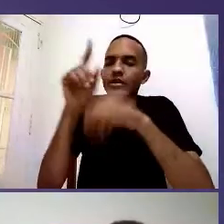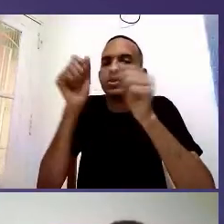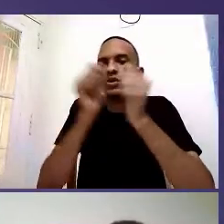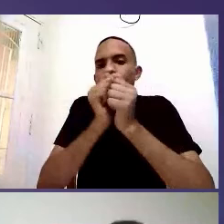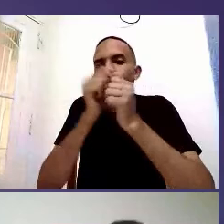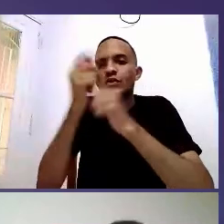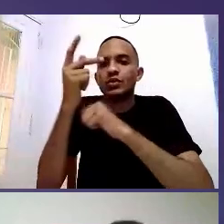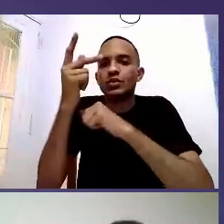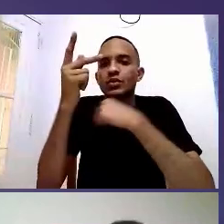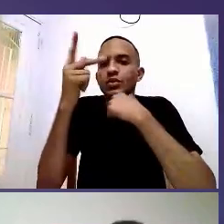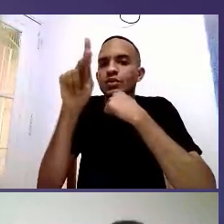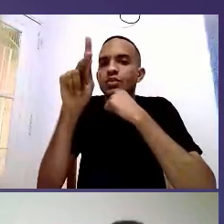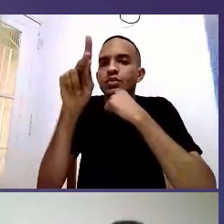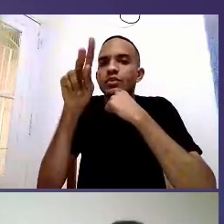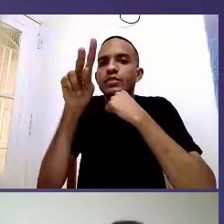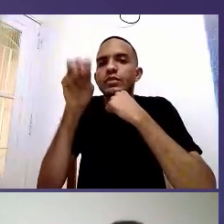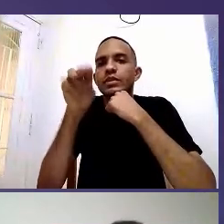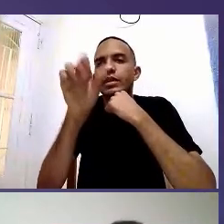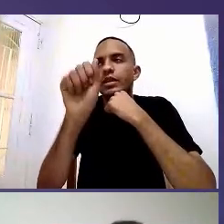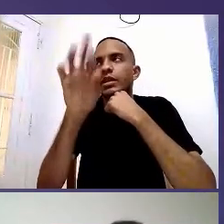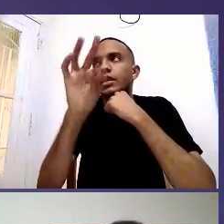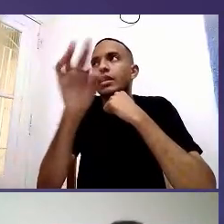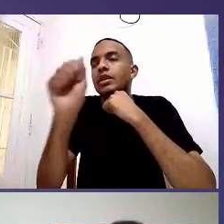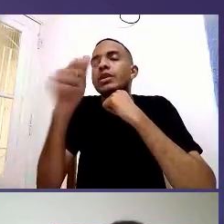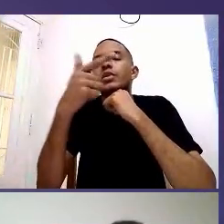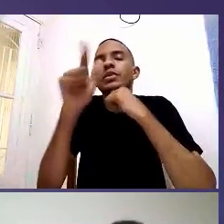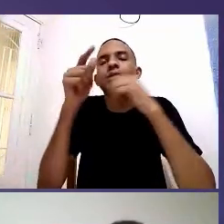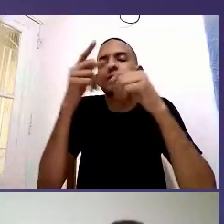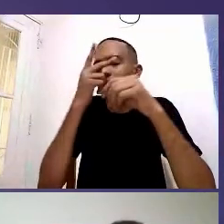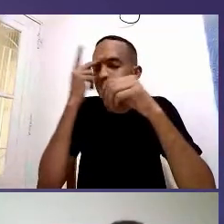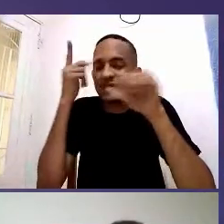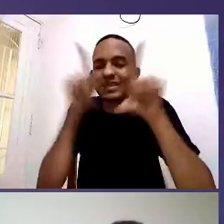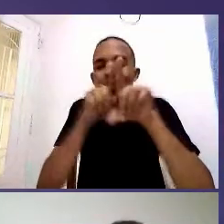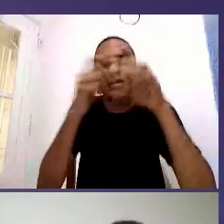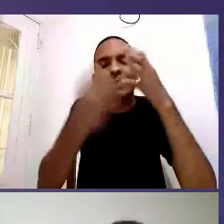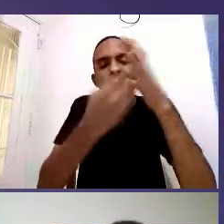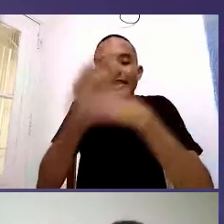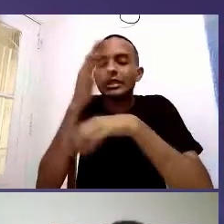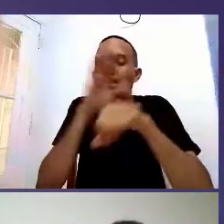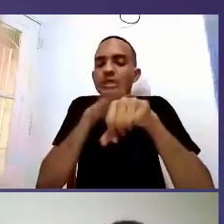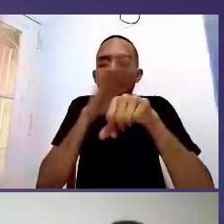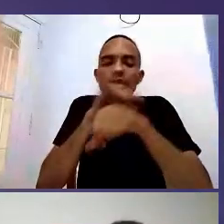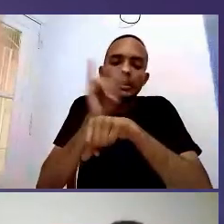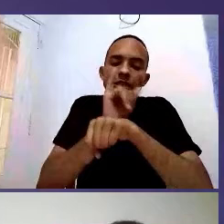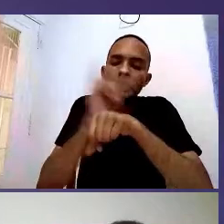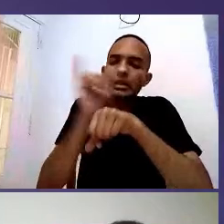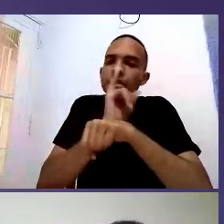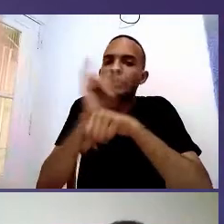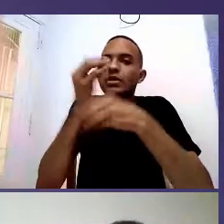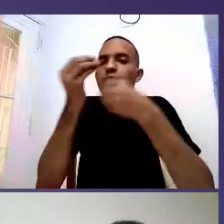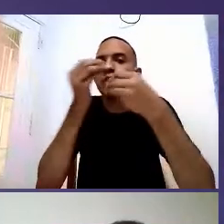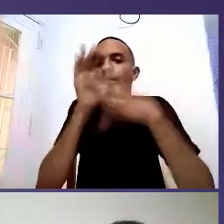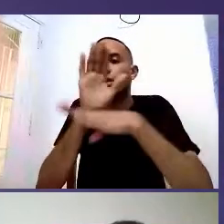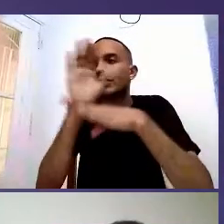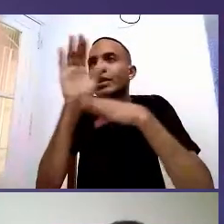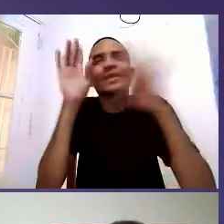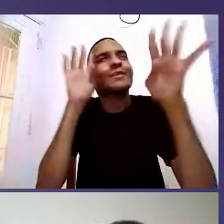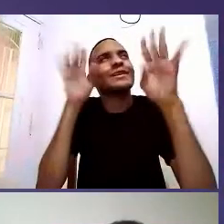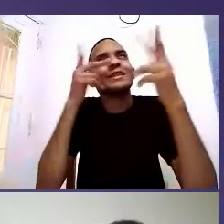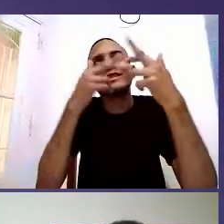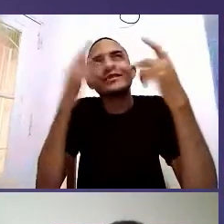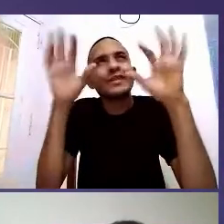Vit Vivarta e tantas outras pessoas, para o desenvolvimento dessa ferramenta idealizada por muitas